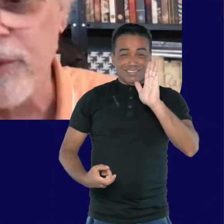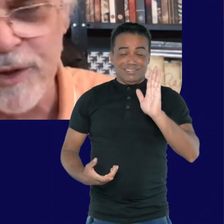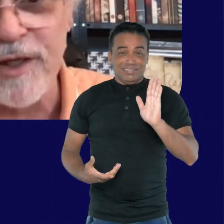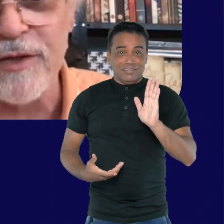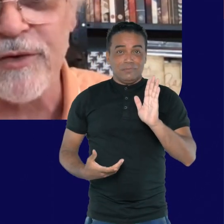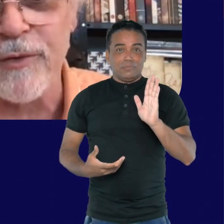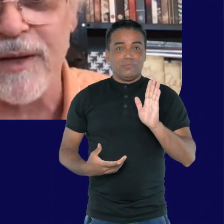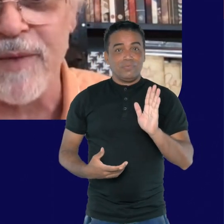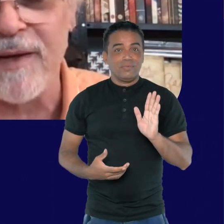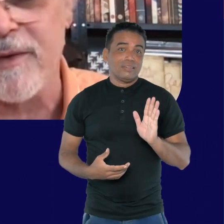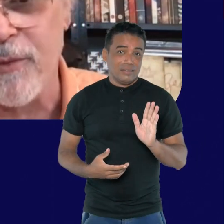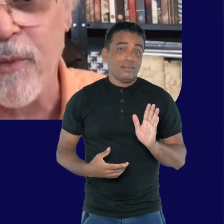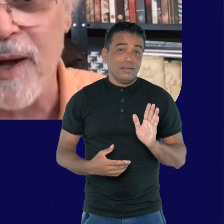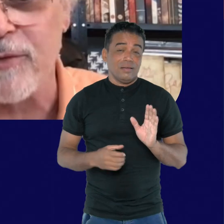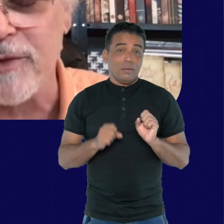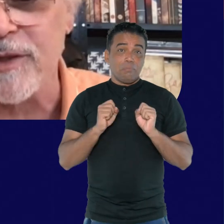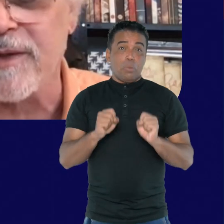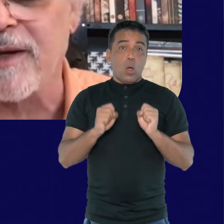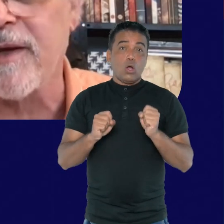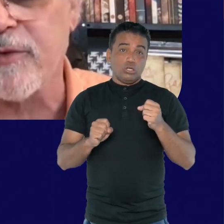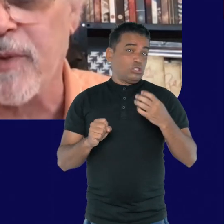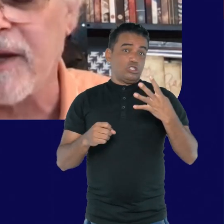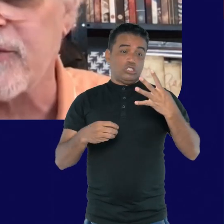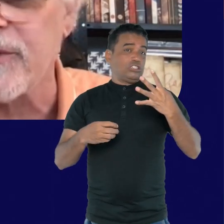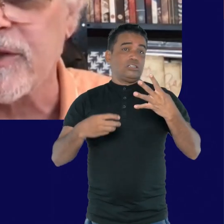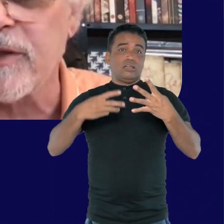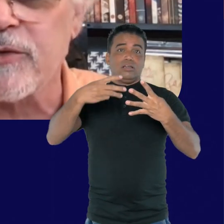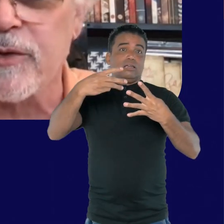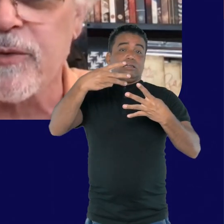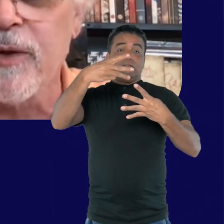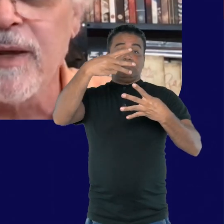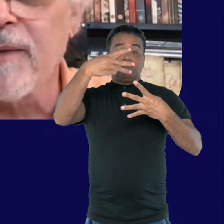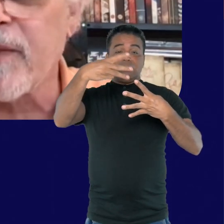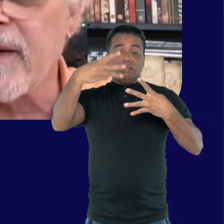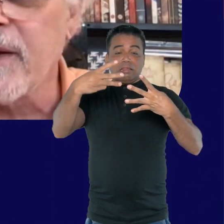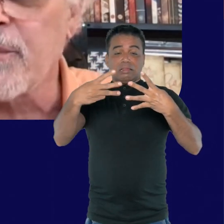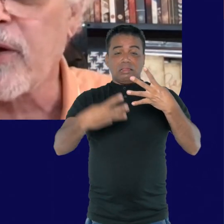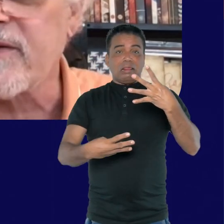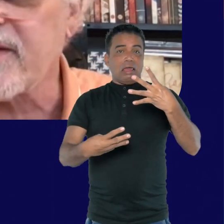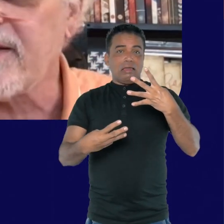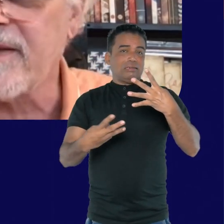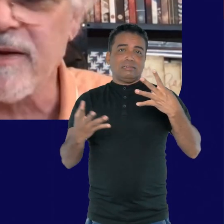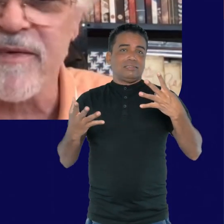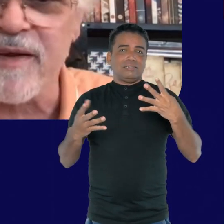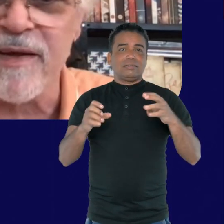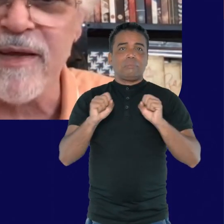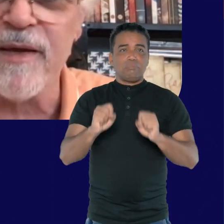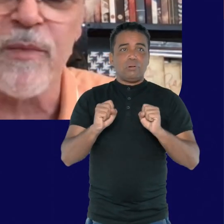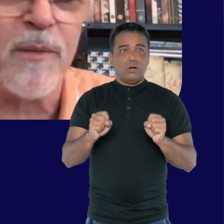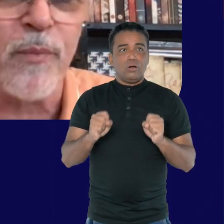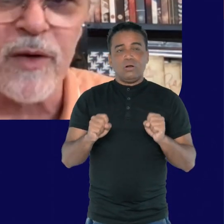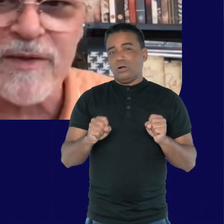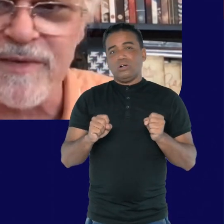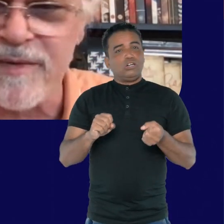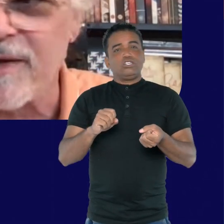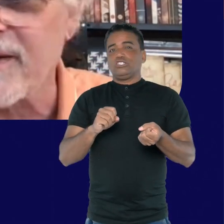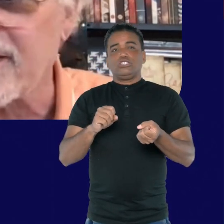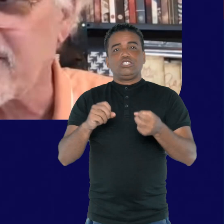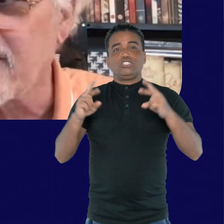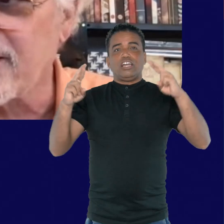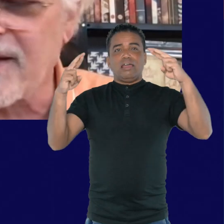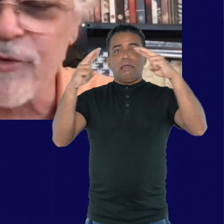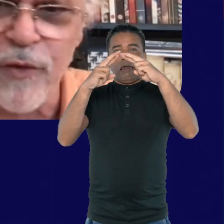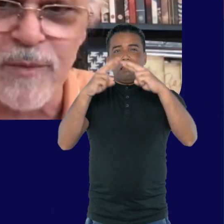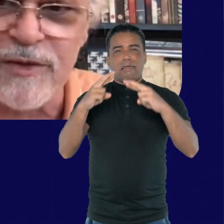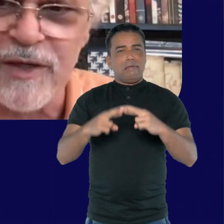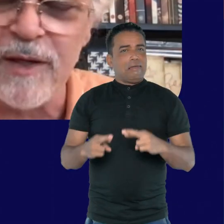com um dístico também, com 4 de 3, mais um dístico, né? Pode ser em terça rima, pode